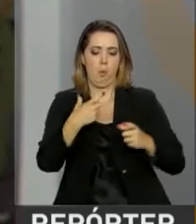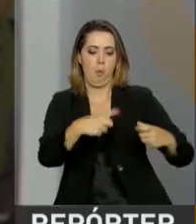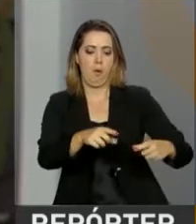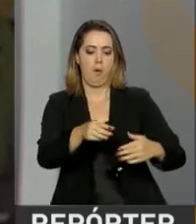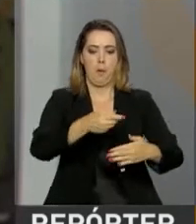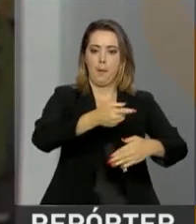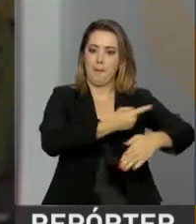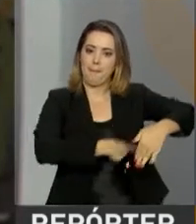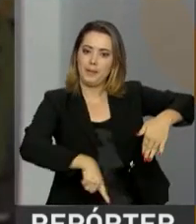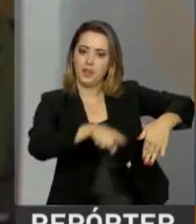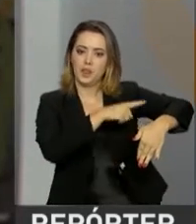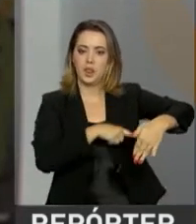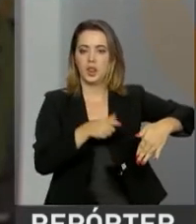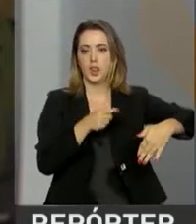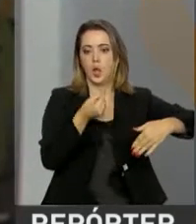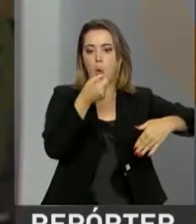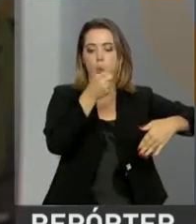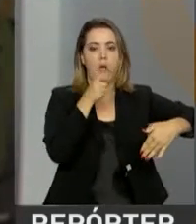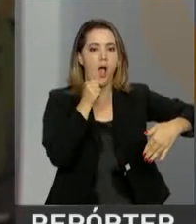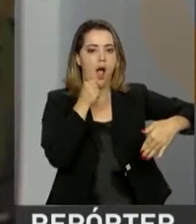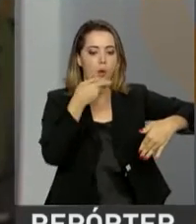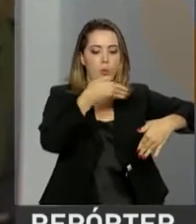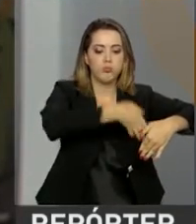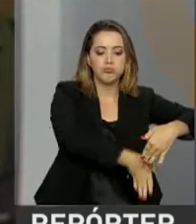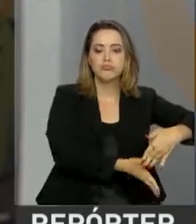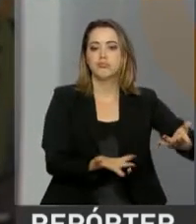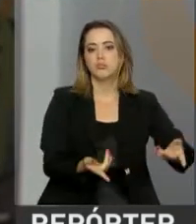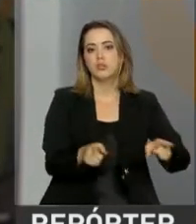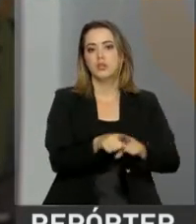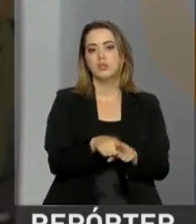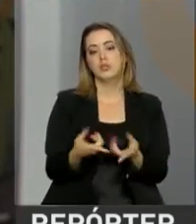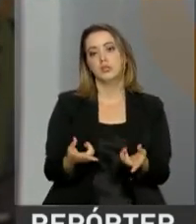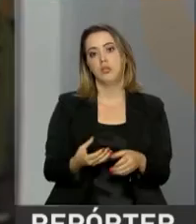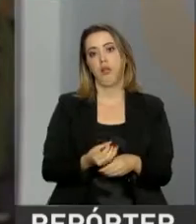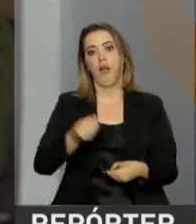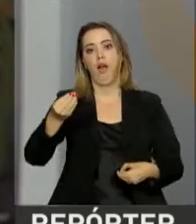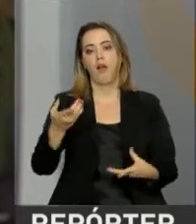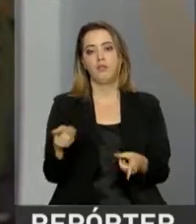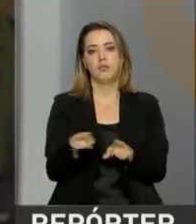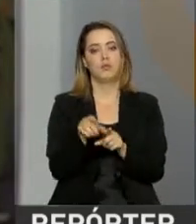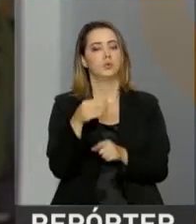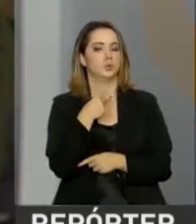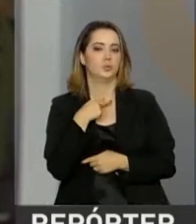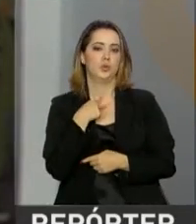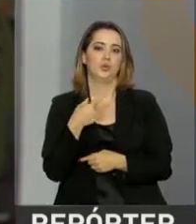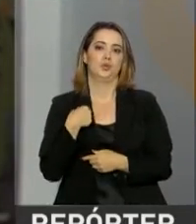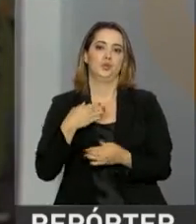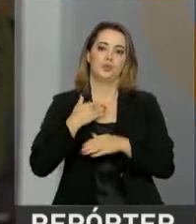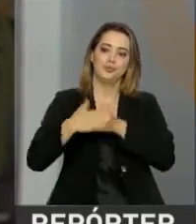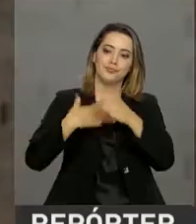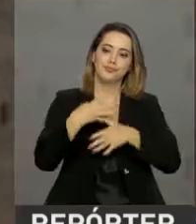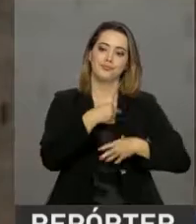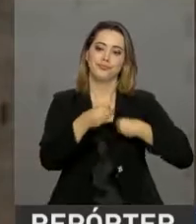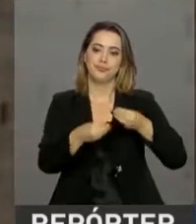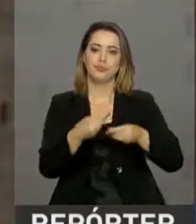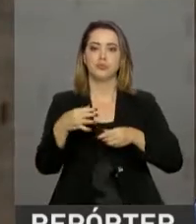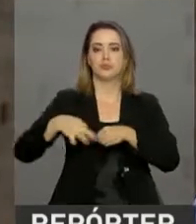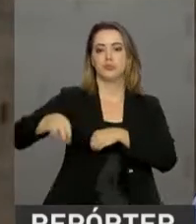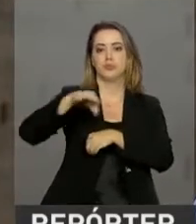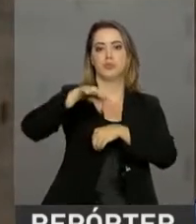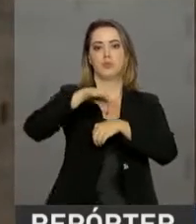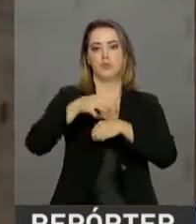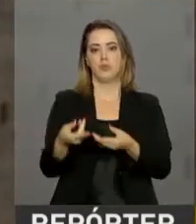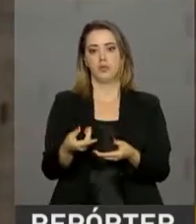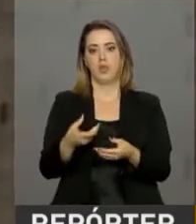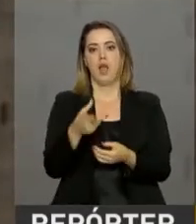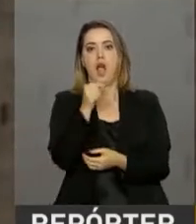pneus jogados na rua, garrafas, água parada principalmente, porque é lá que ele vai colocar seus ovos e começar a se reproduzir. Virar as garrafas